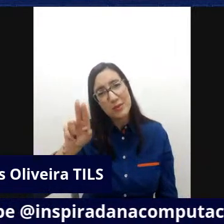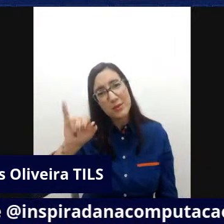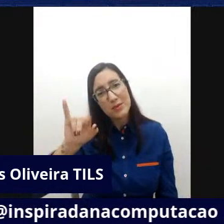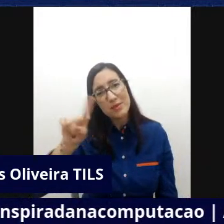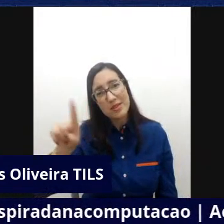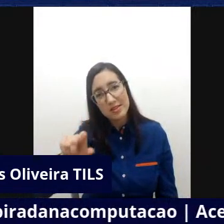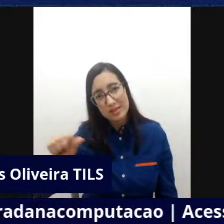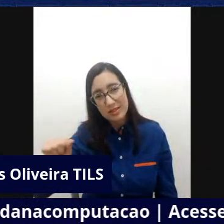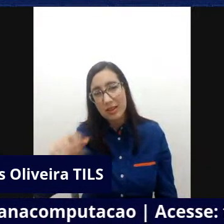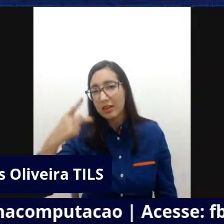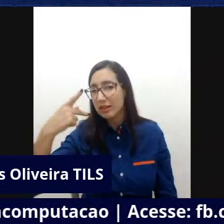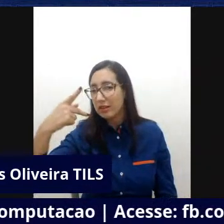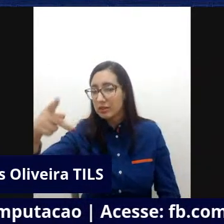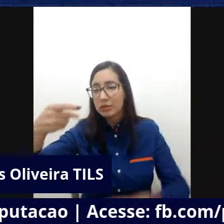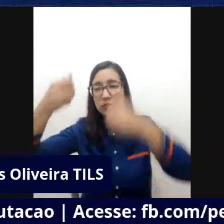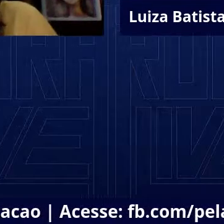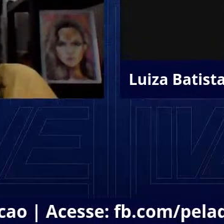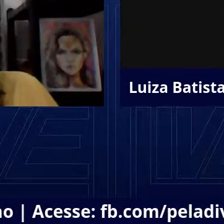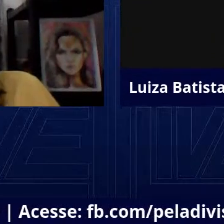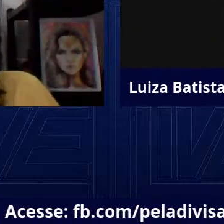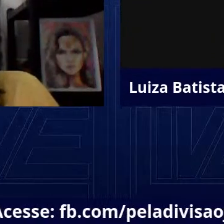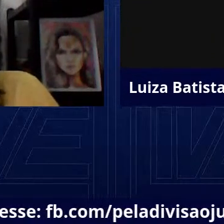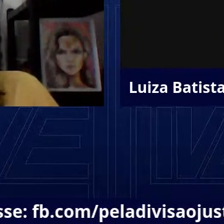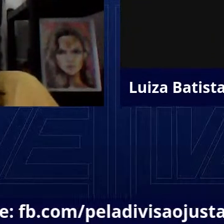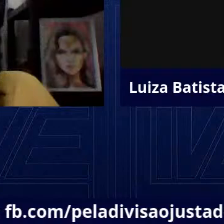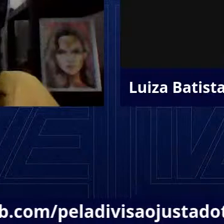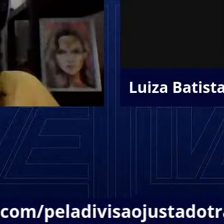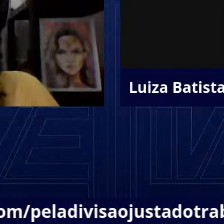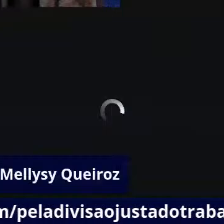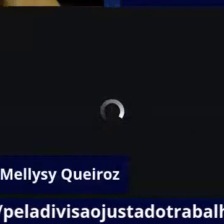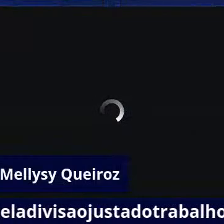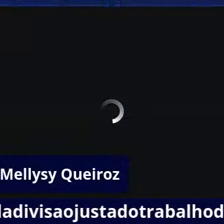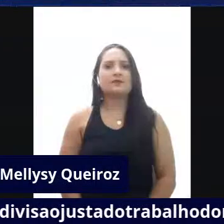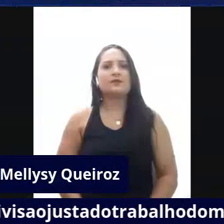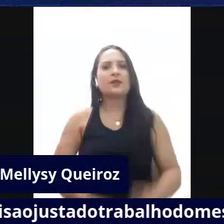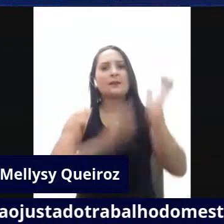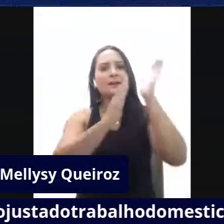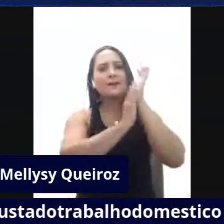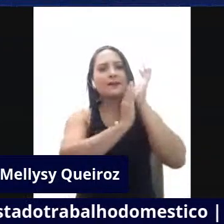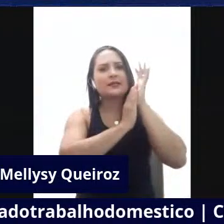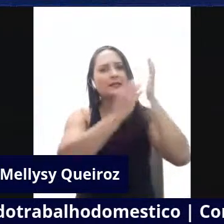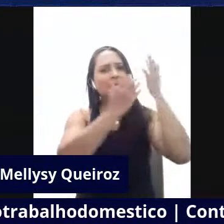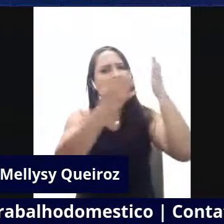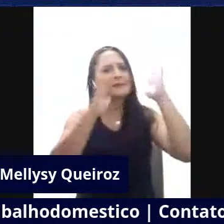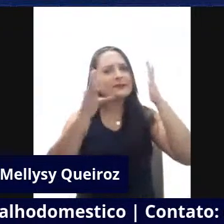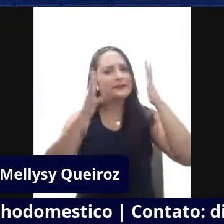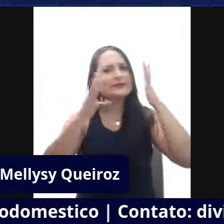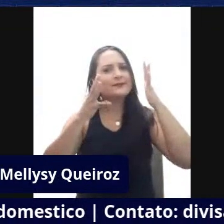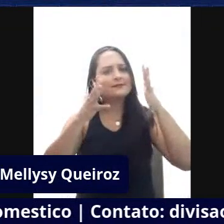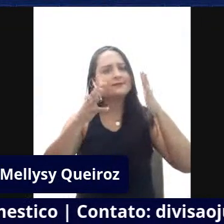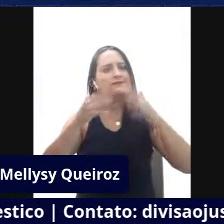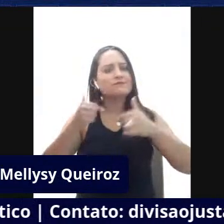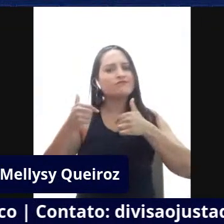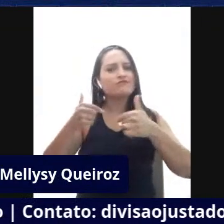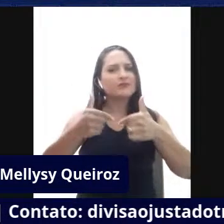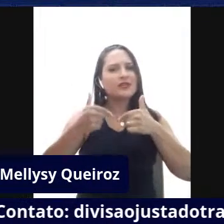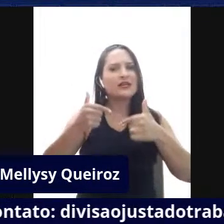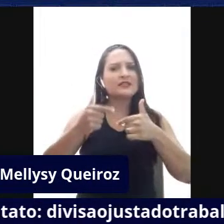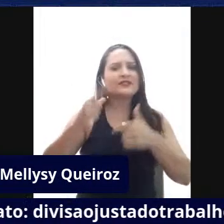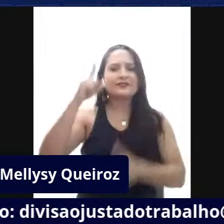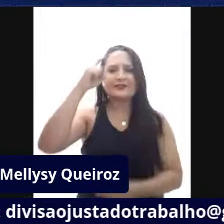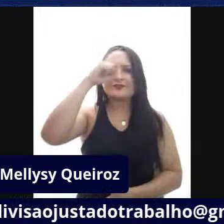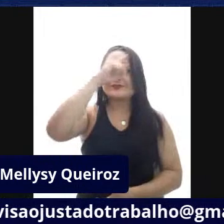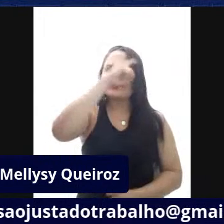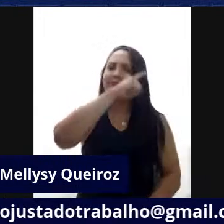trouxe, maravilhosa, né? Afinal, trata de parabéns, por fazer essa luta, né? Que é difícil, assim, é bem desgastante, eu imagino, além